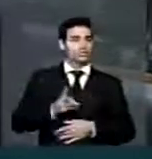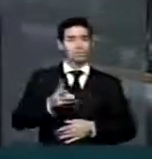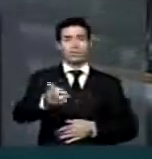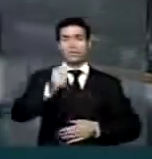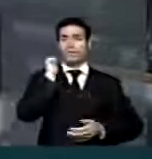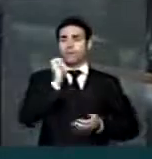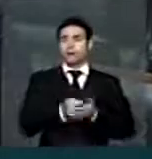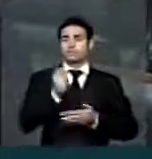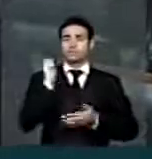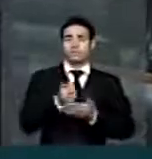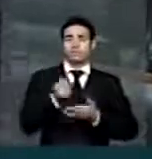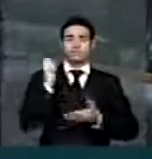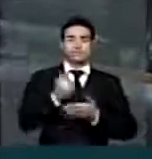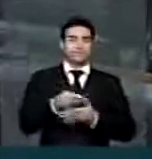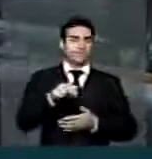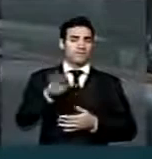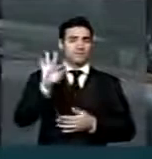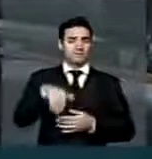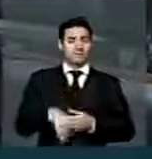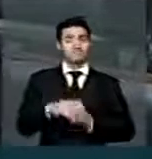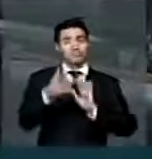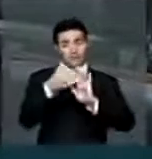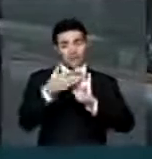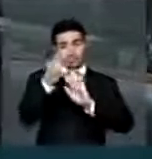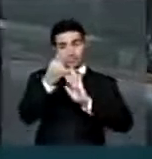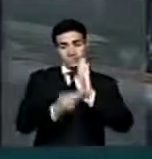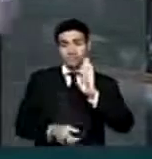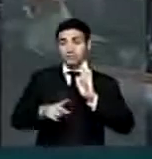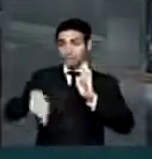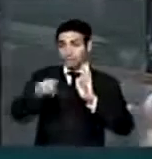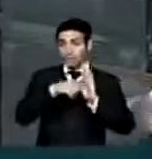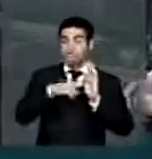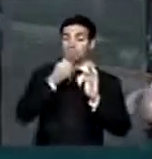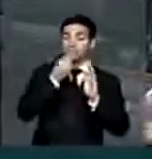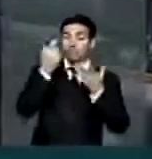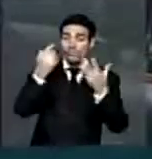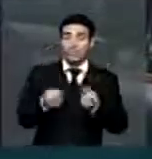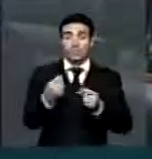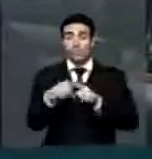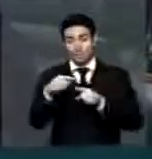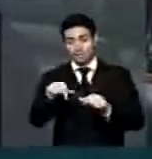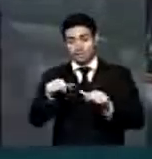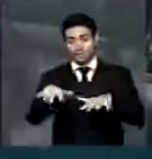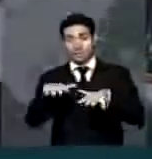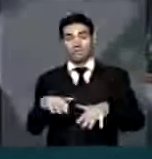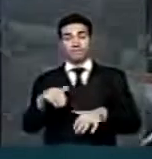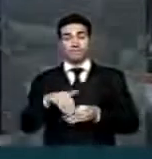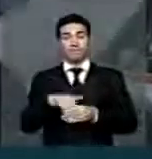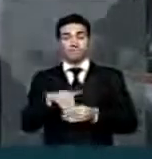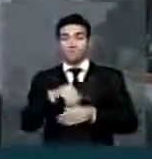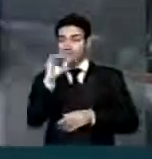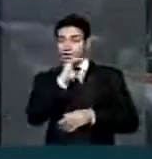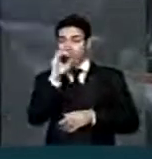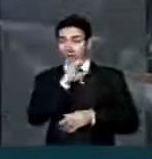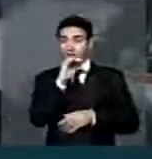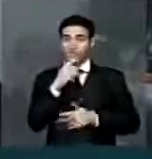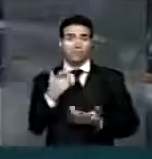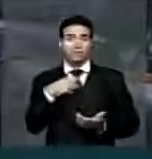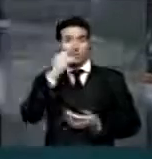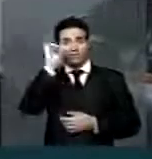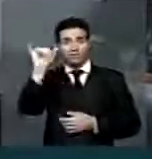de matéria de proposição que a mesa deveria acatar para que esse plenário pudesse votar e a gente não